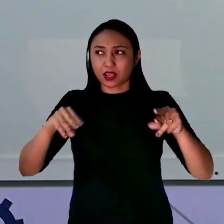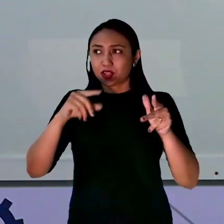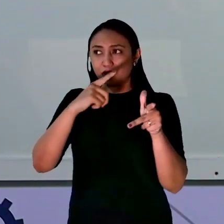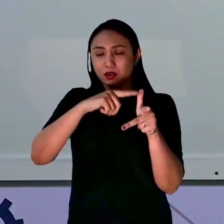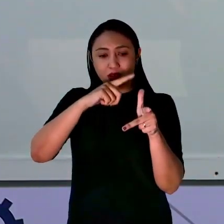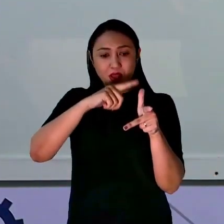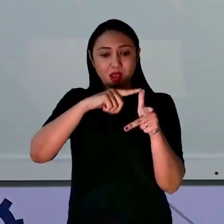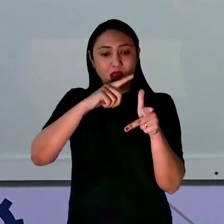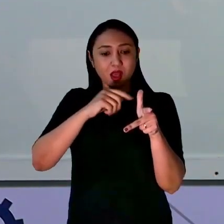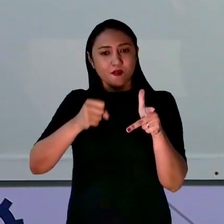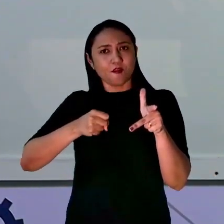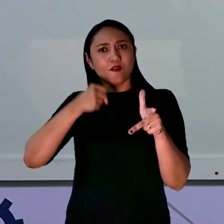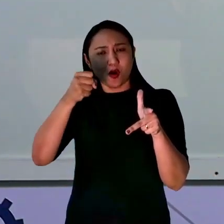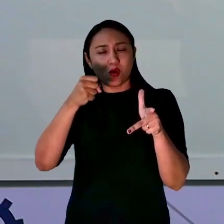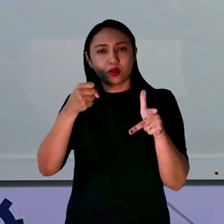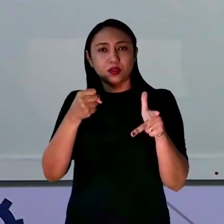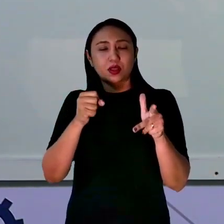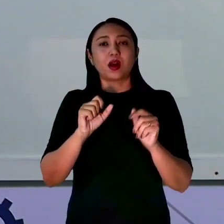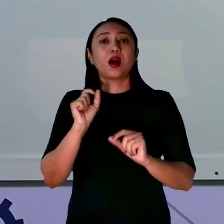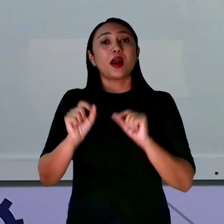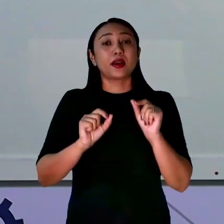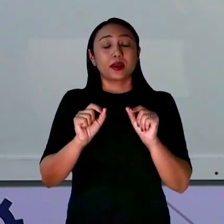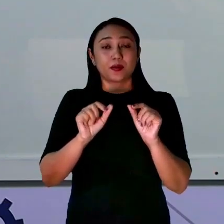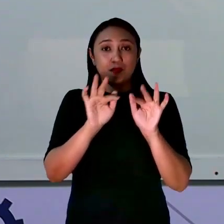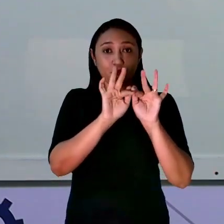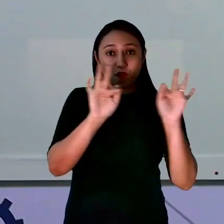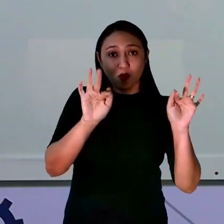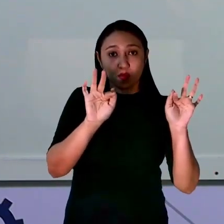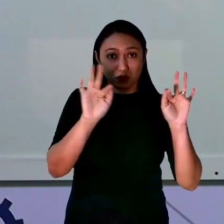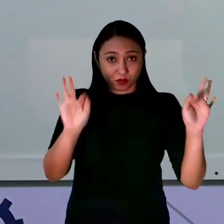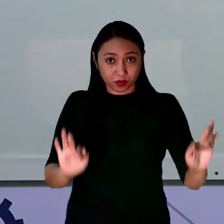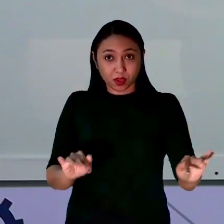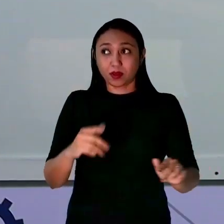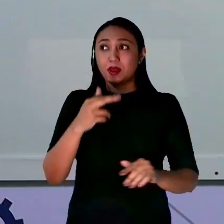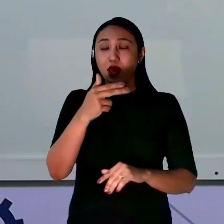né, ela vai ser igual a quem? A força